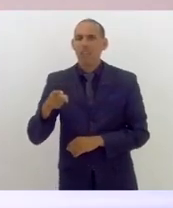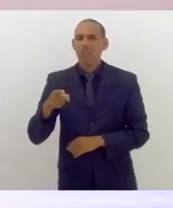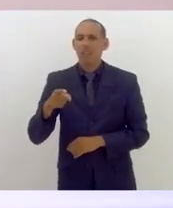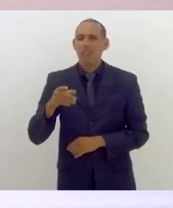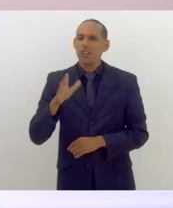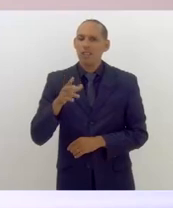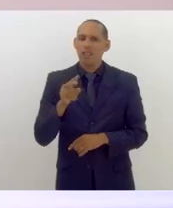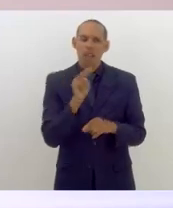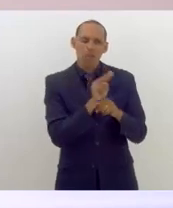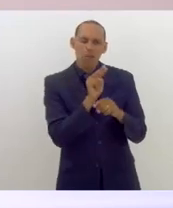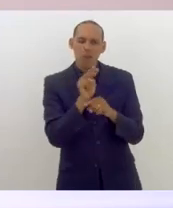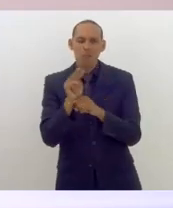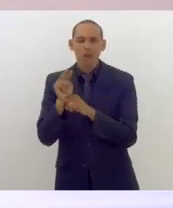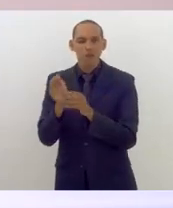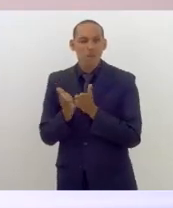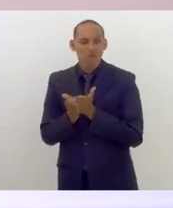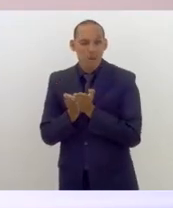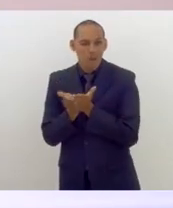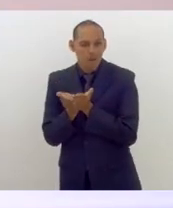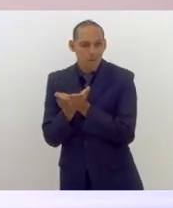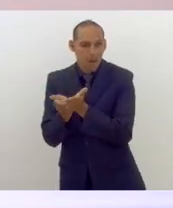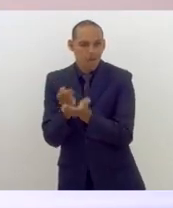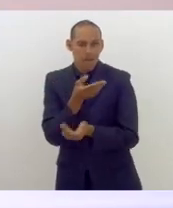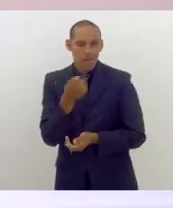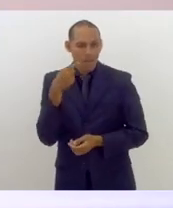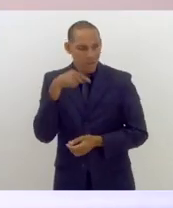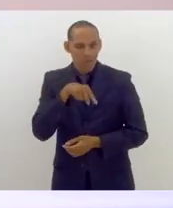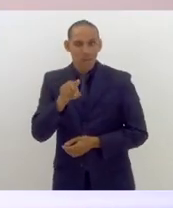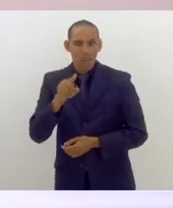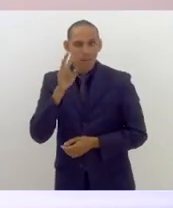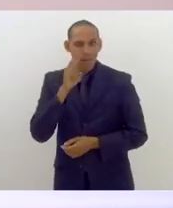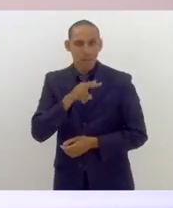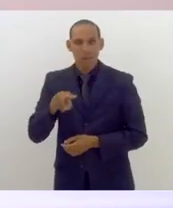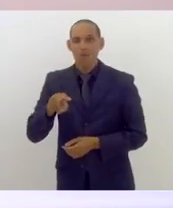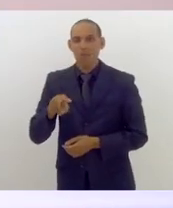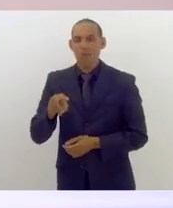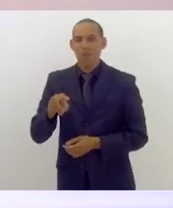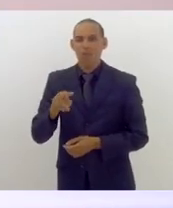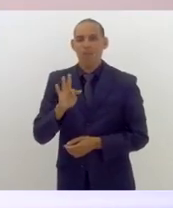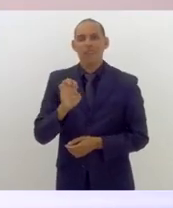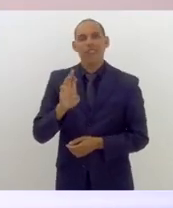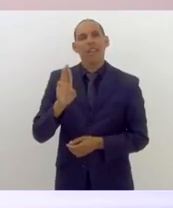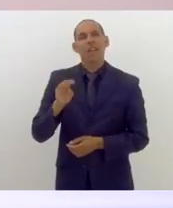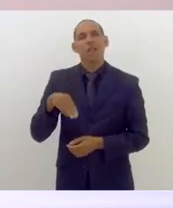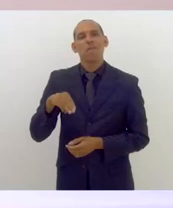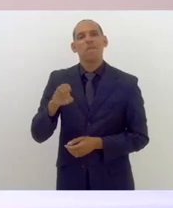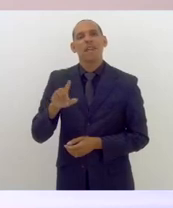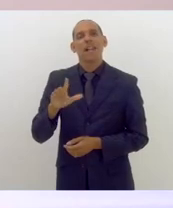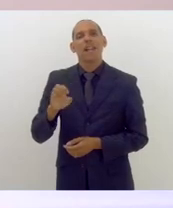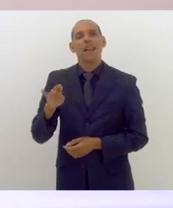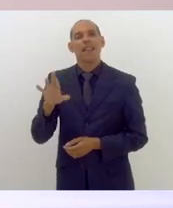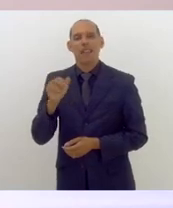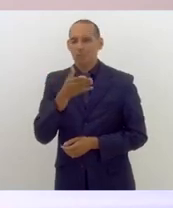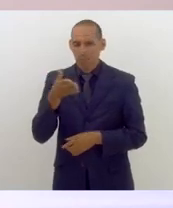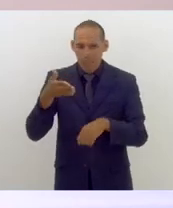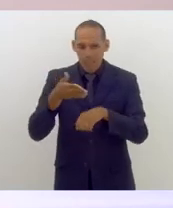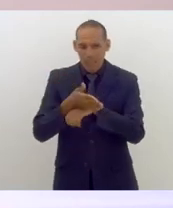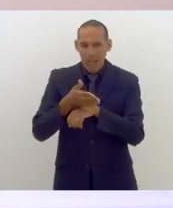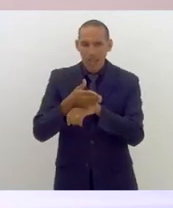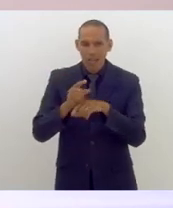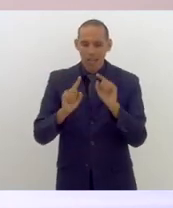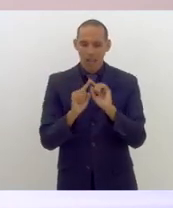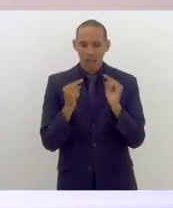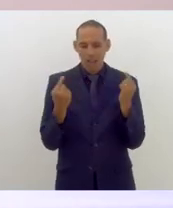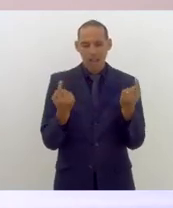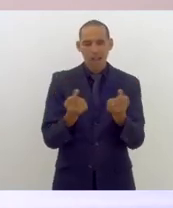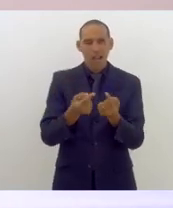vistoriando de embarcação né lá as termelétrica vocês conseguirem entrar no perímetro da